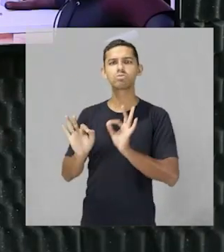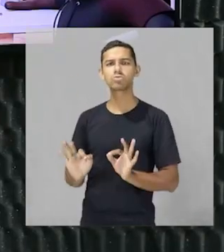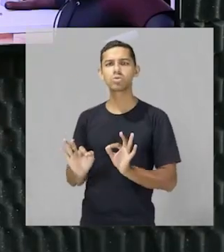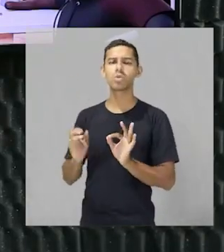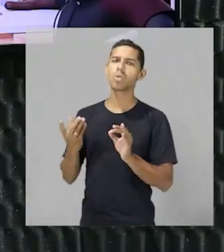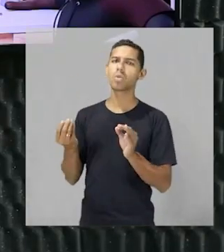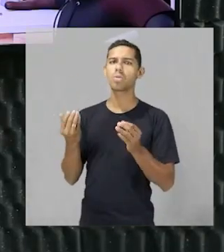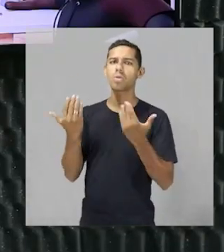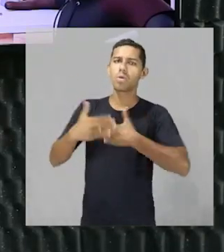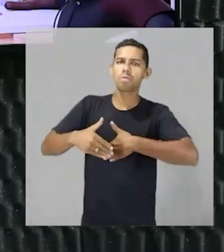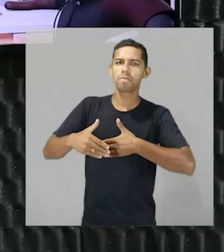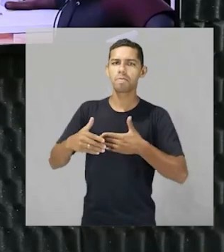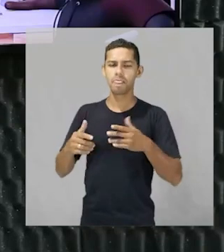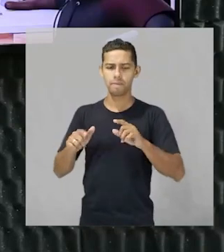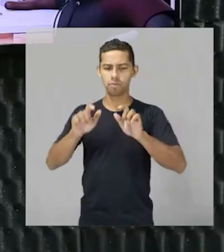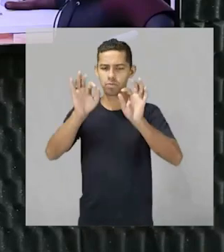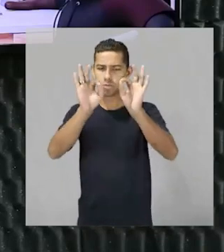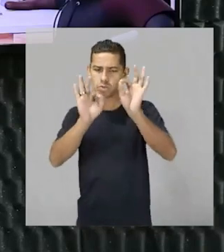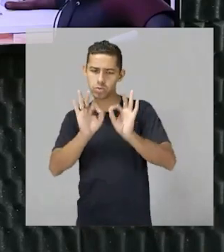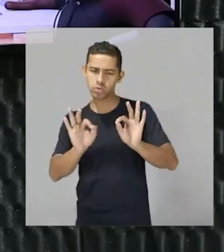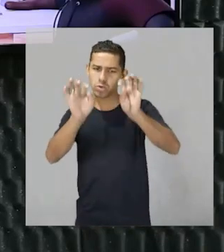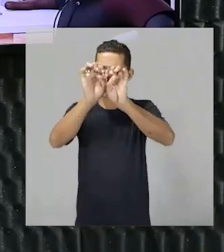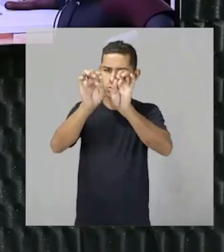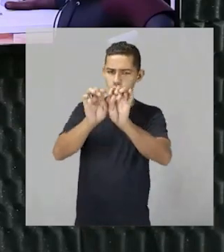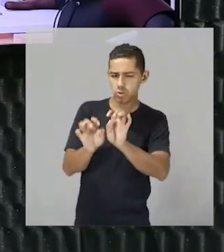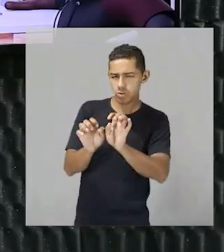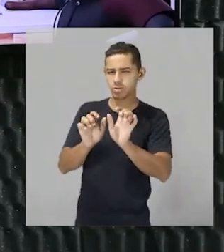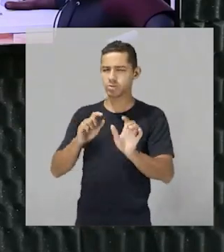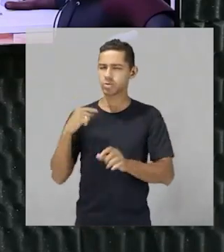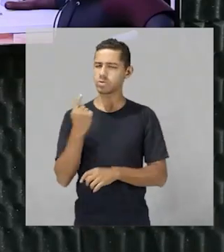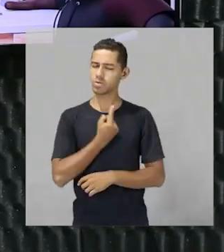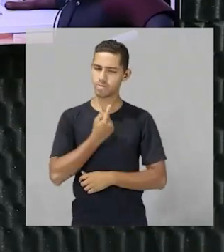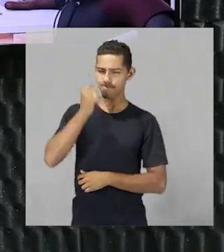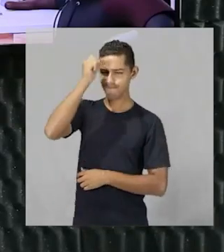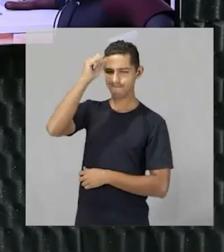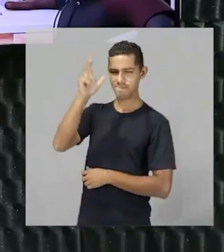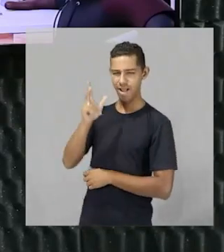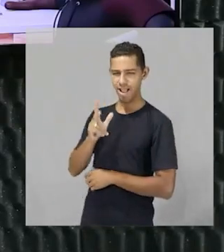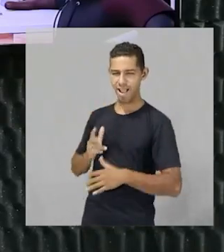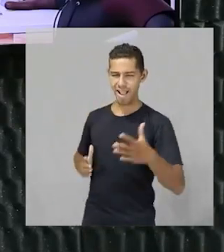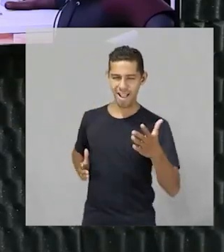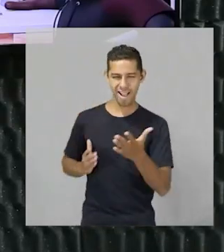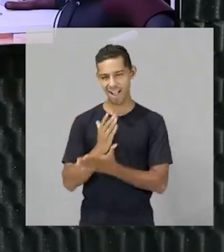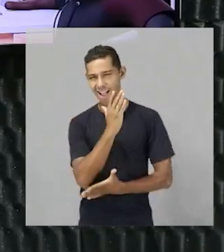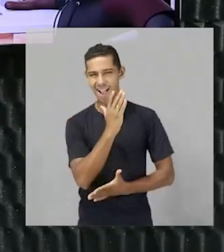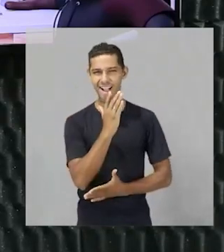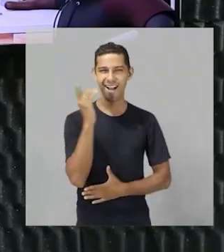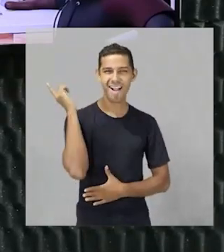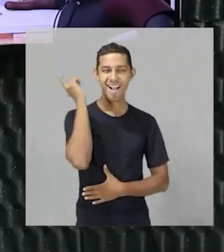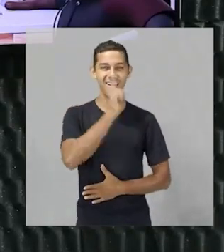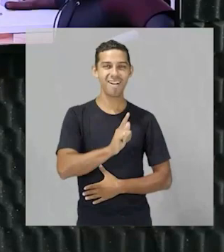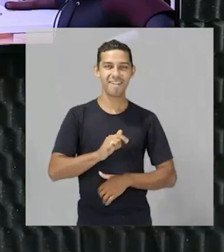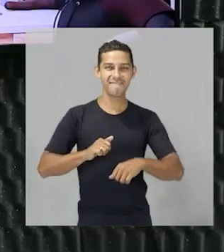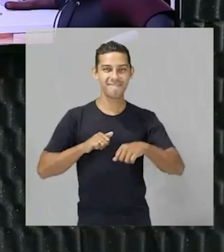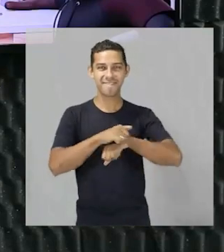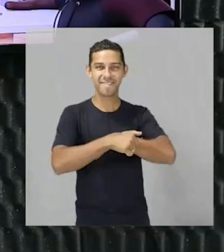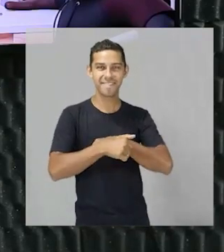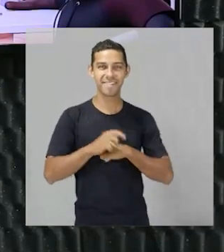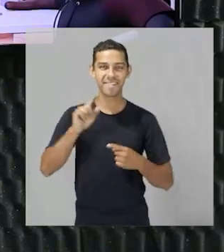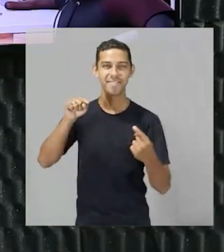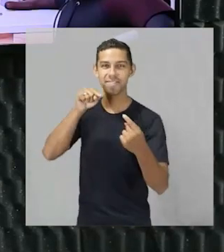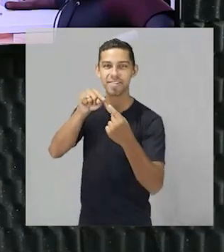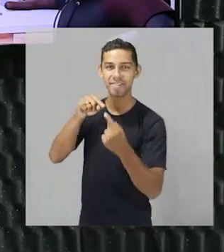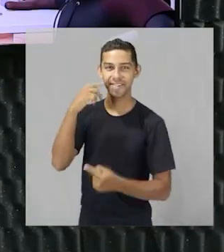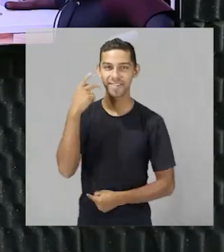elas são aí, né, abordadas, para que tu tenha todos os meios necessários para chegar na tua prova e, ó, gabaritar, alcance teu